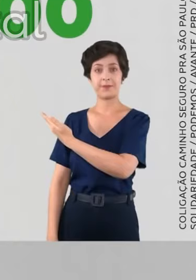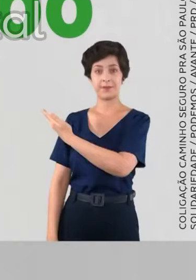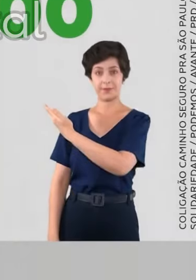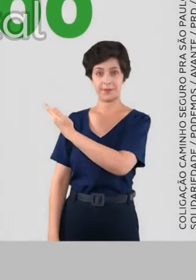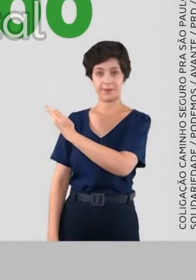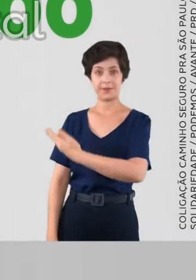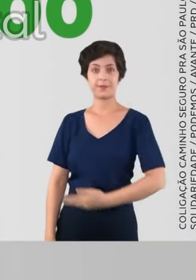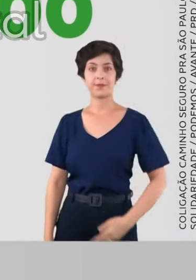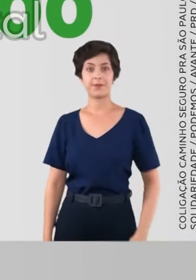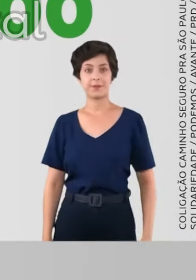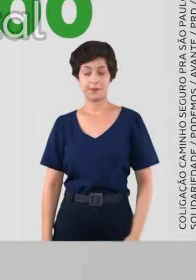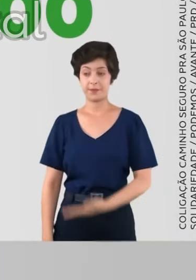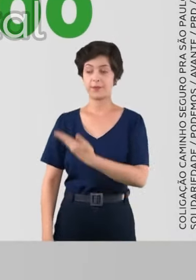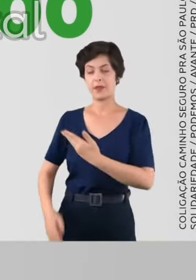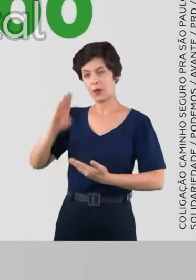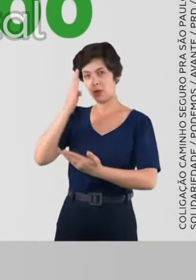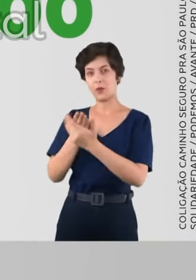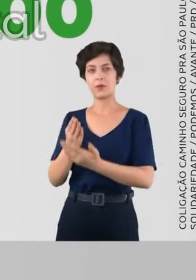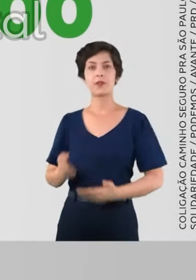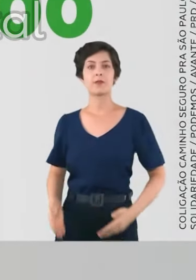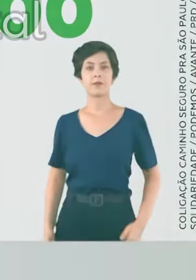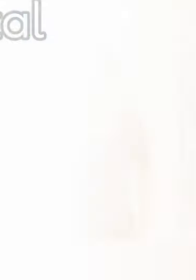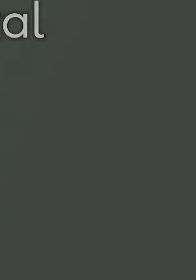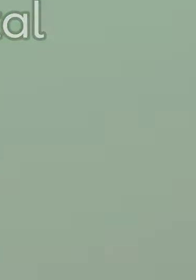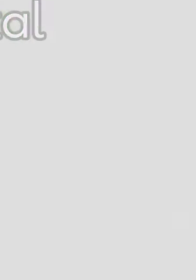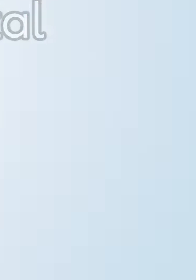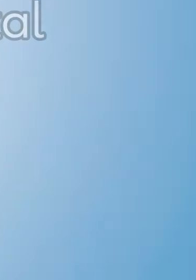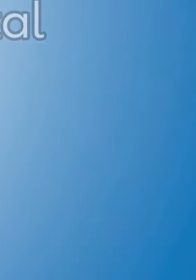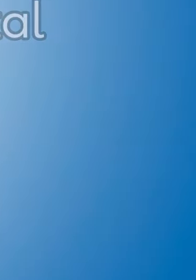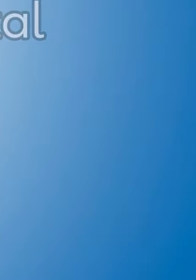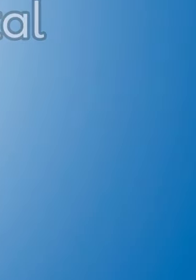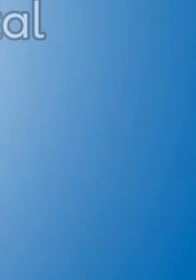Feliciano, 22-700. Nele eu confio.